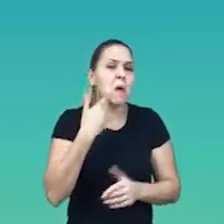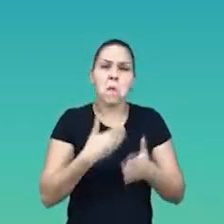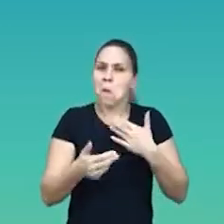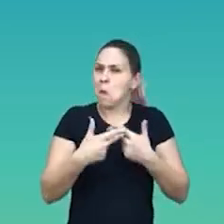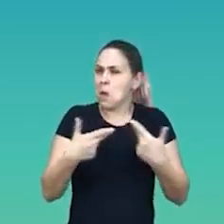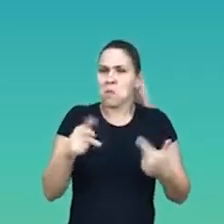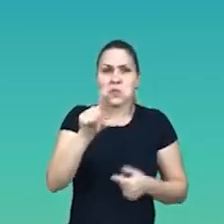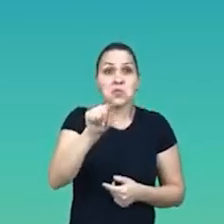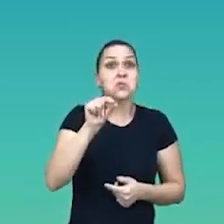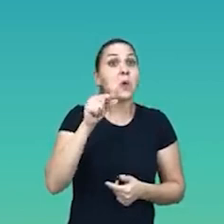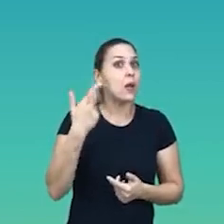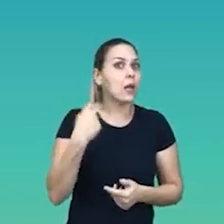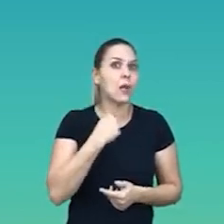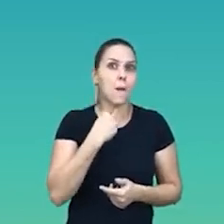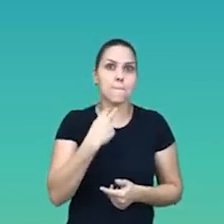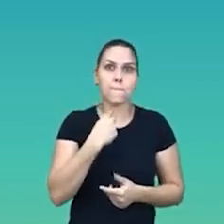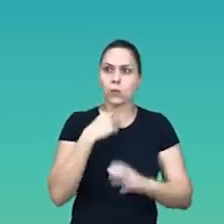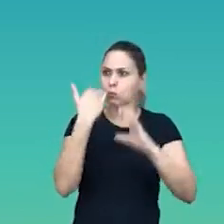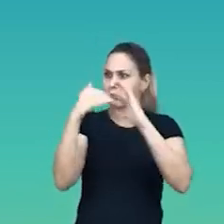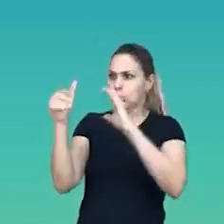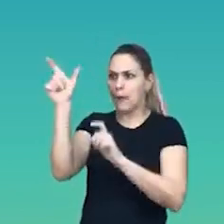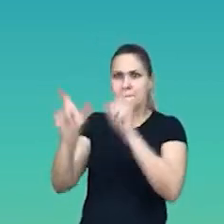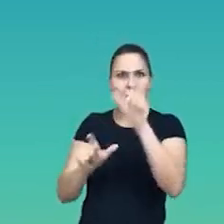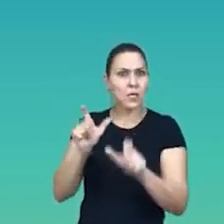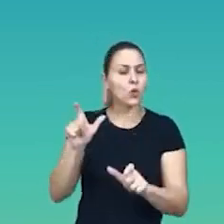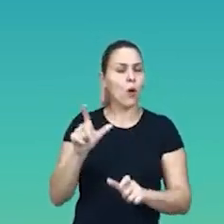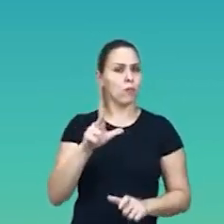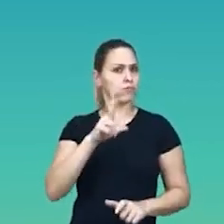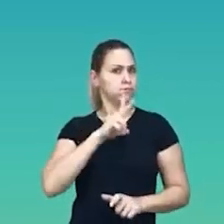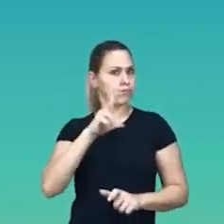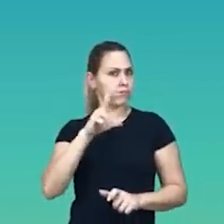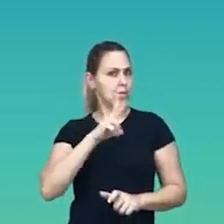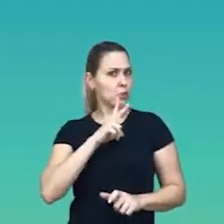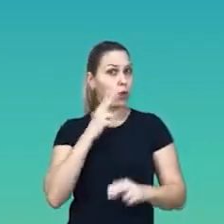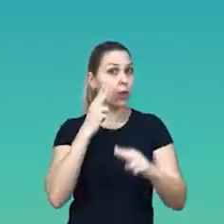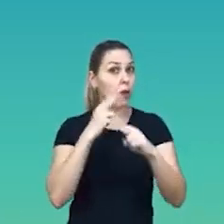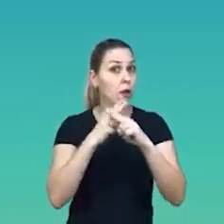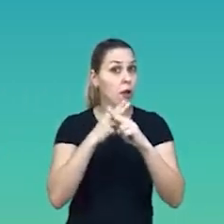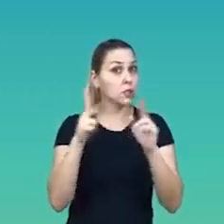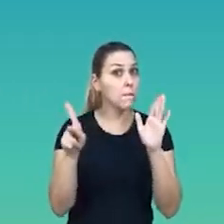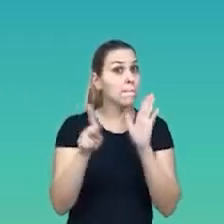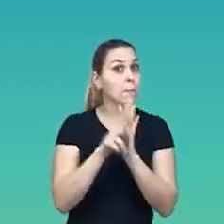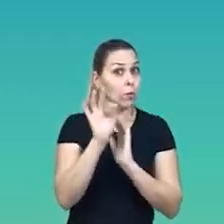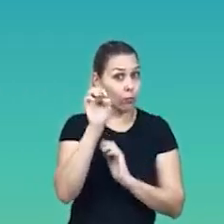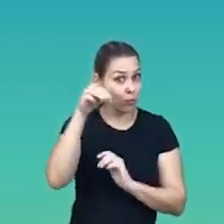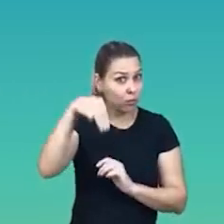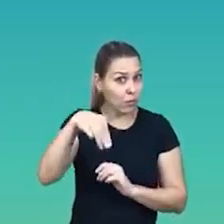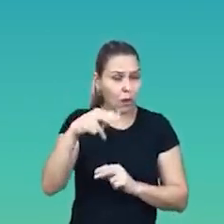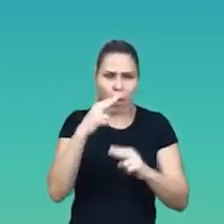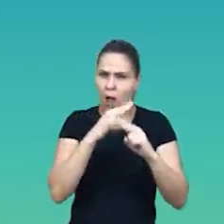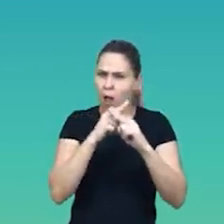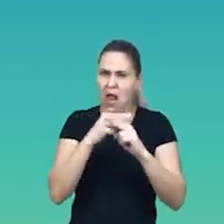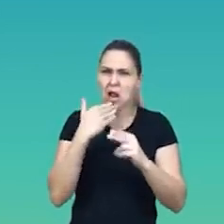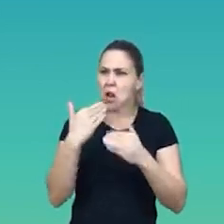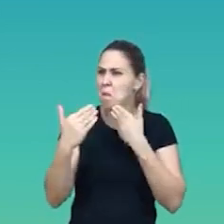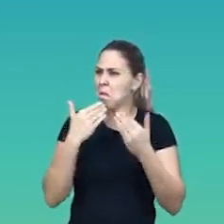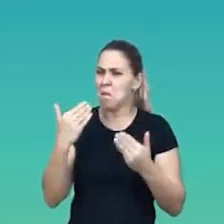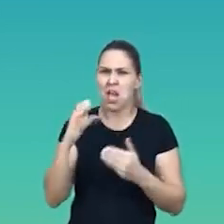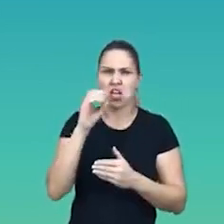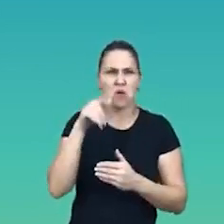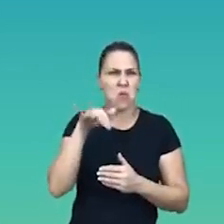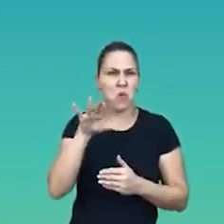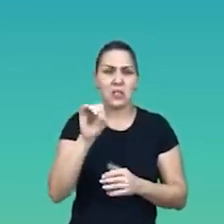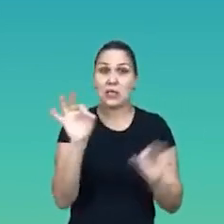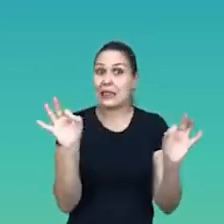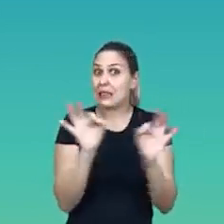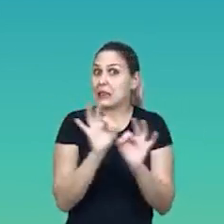na tela do celular, com validade de uma hora. Agora, os recursos também podem ser transferidos para